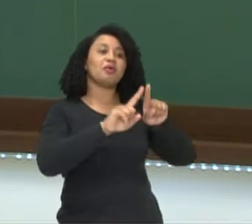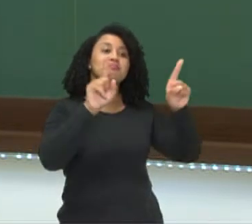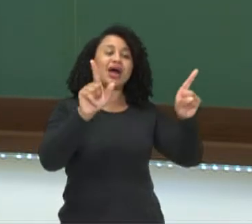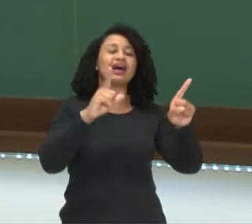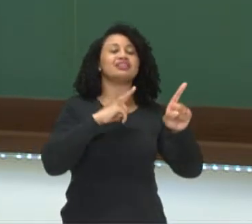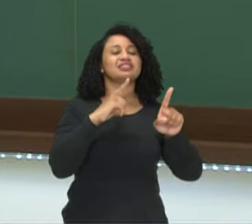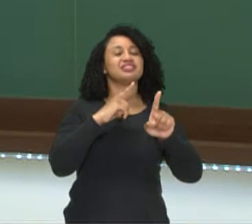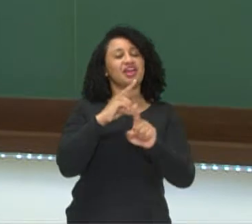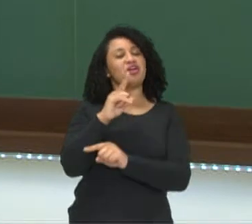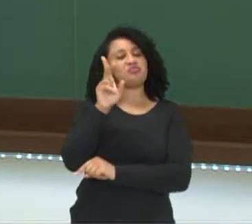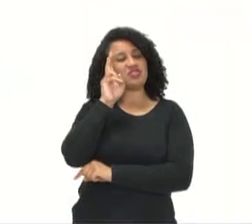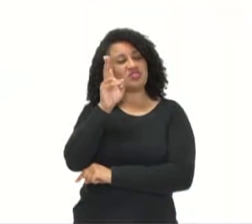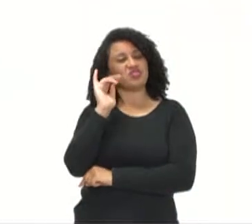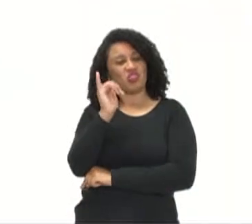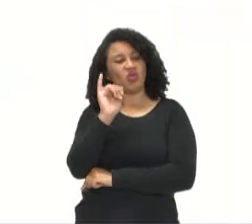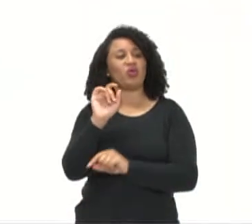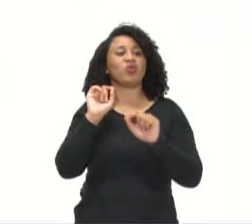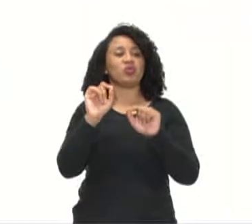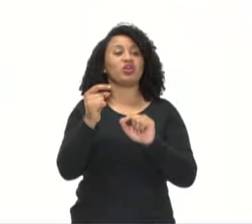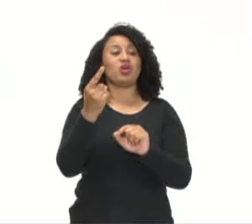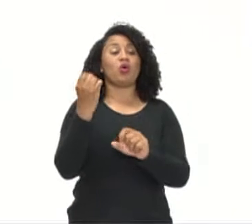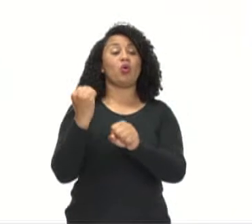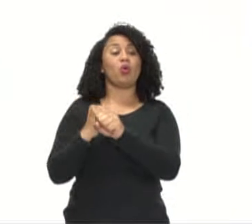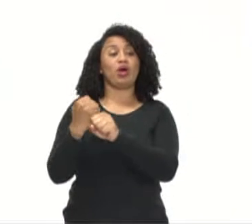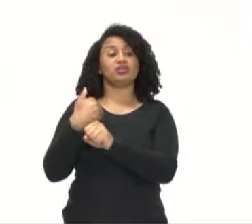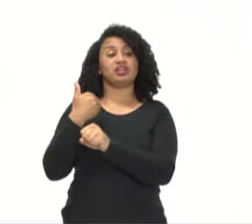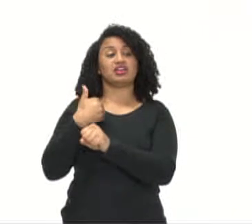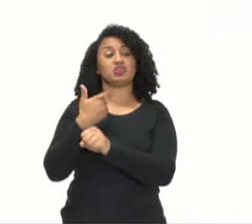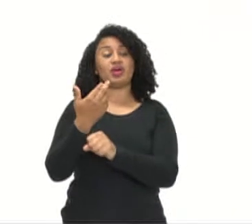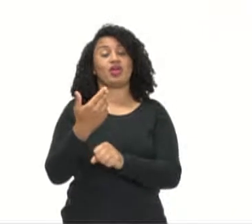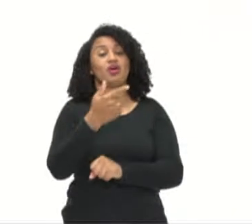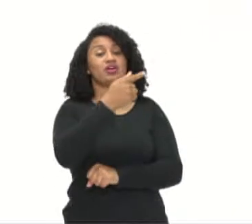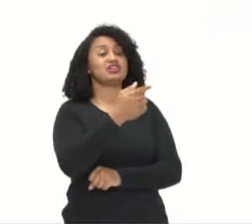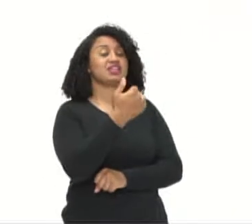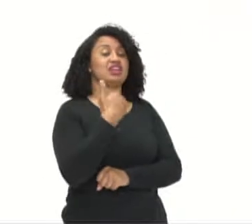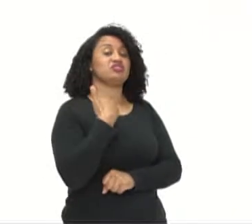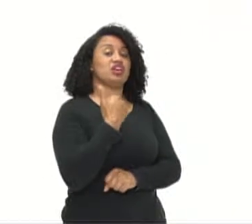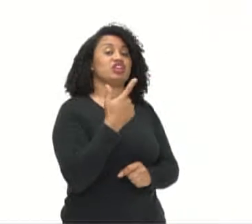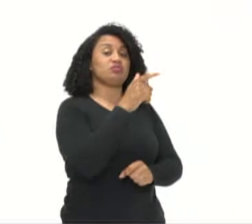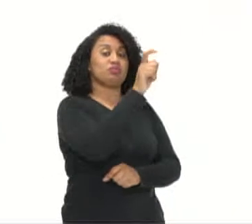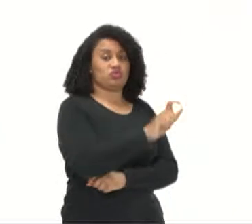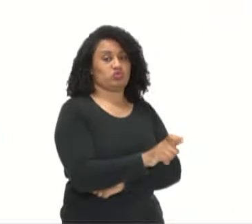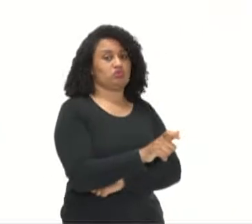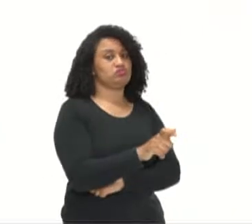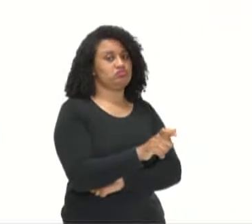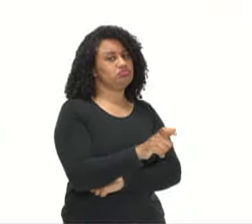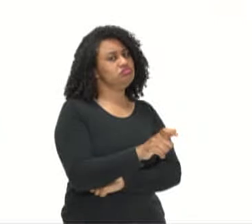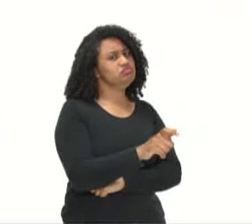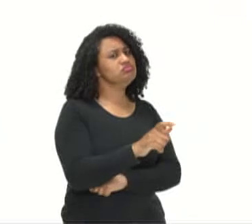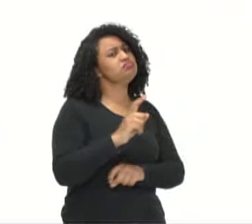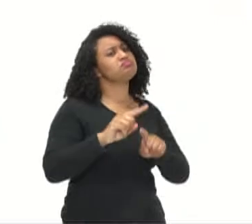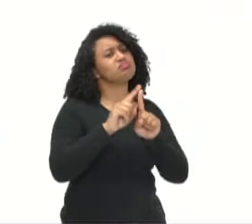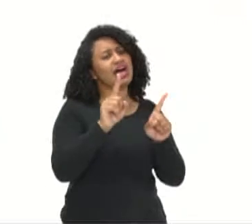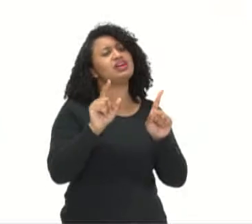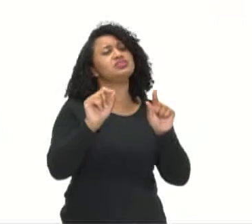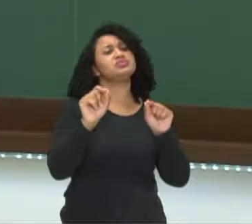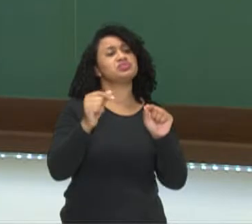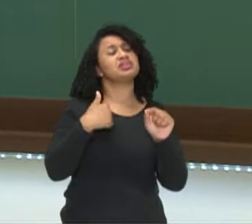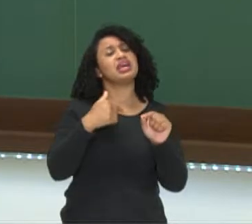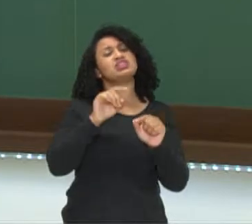diz, né, a lenda urbana, que 1 ano de cachorro é igual a 7 anos de uma pessoa. Só que isso nada mais é do